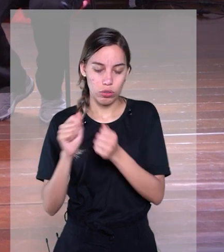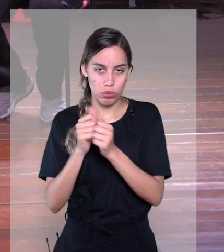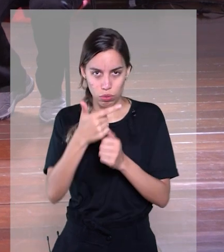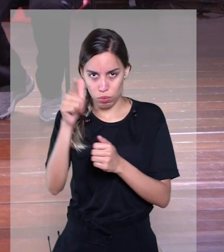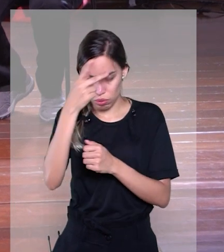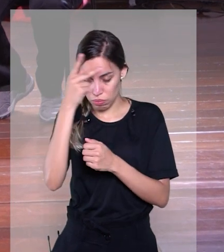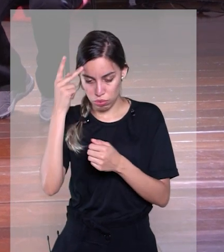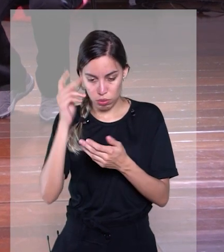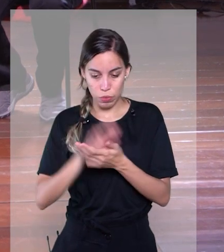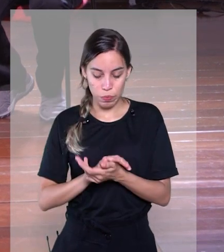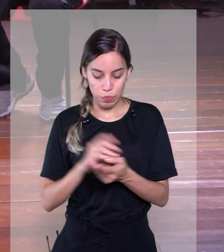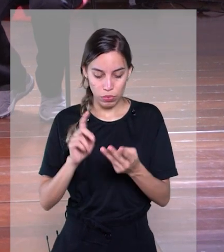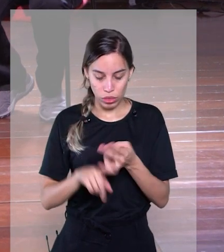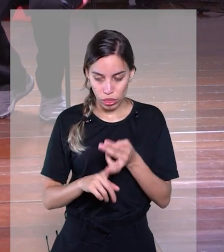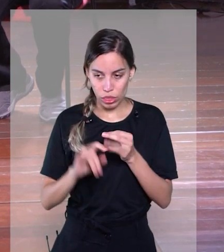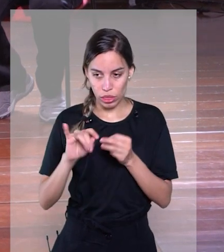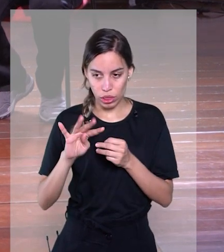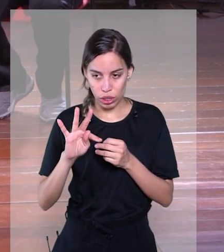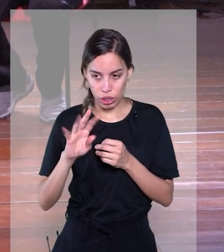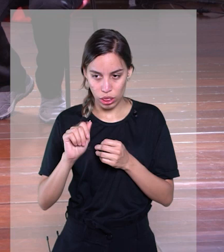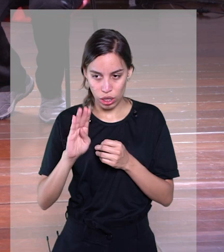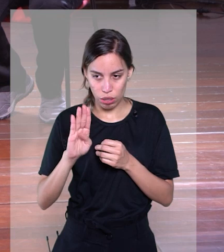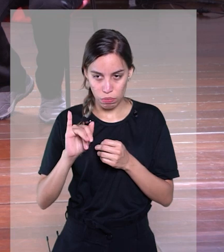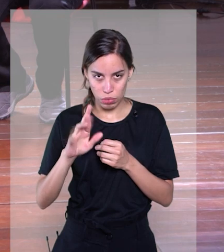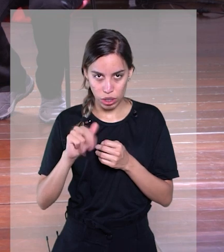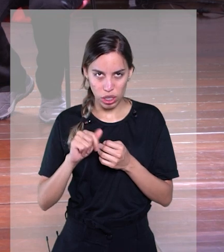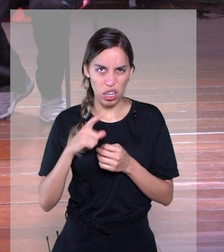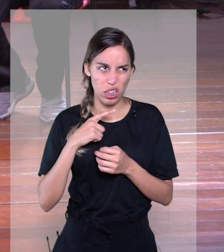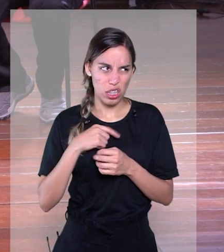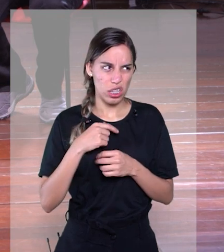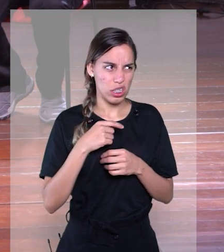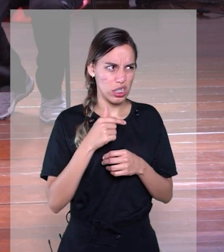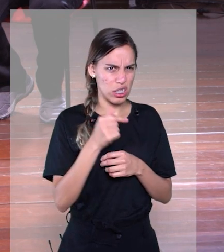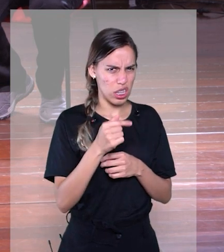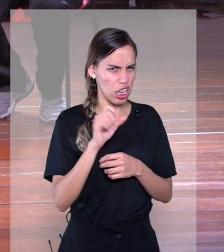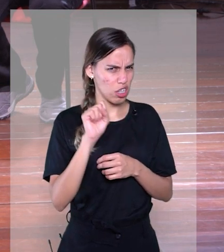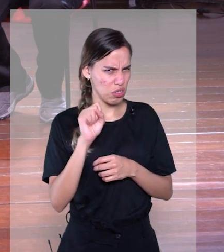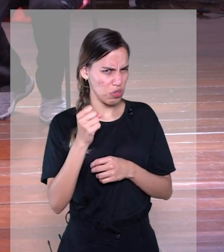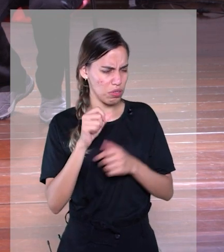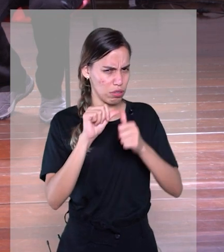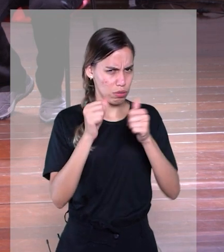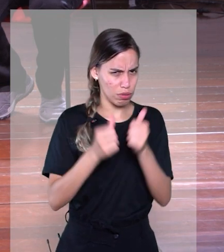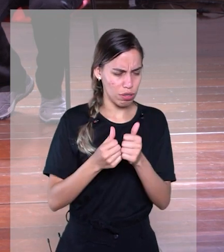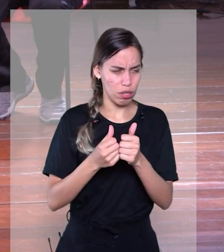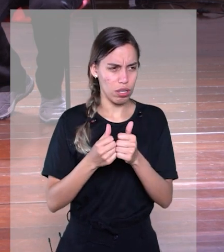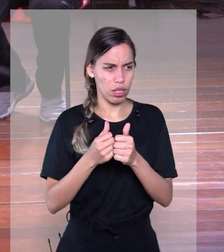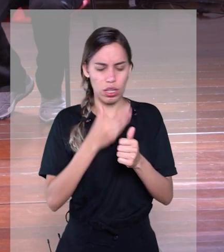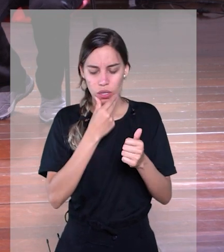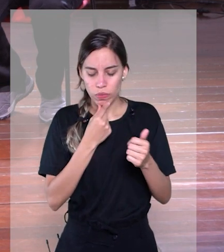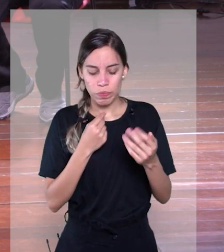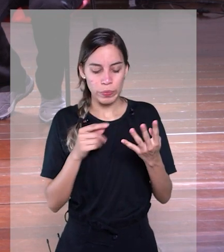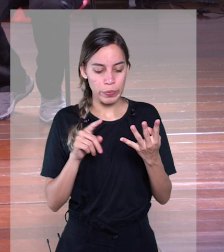Em Itabira, deixa eu ver, deve ter assim umas 7, 8 estátuas do Carlos, pelo menos, né?